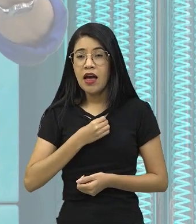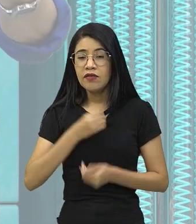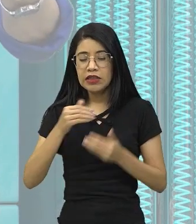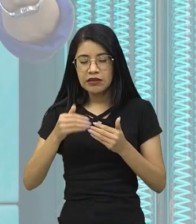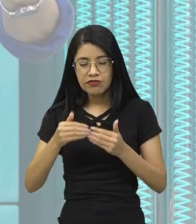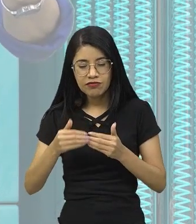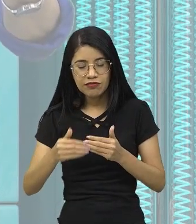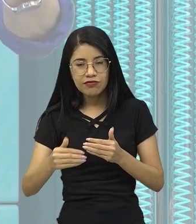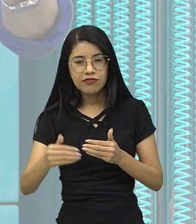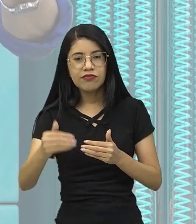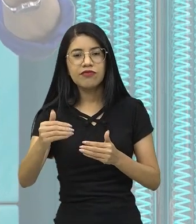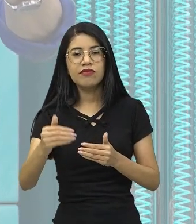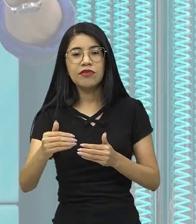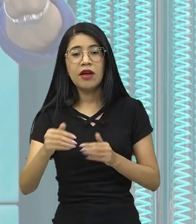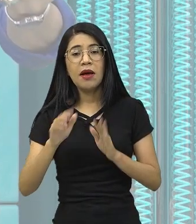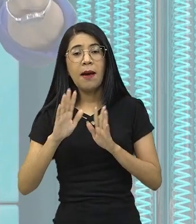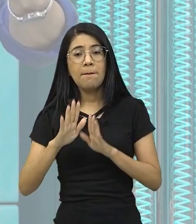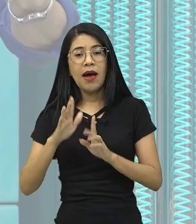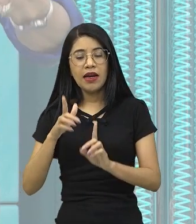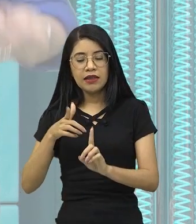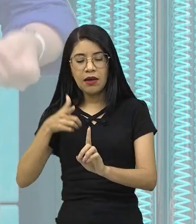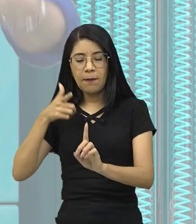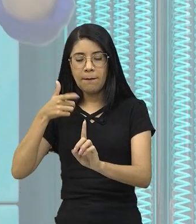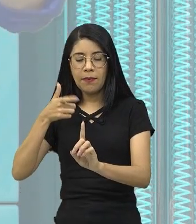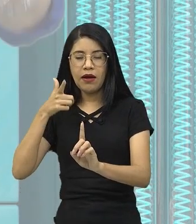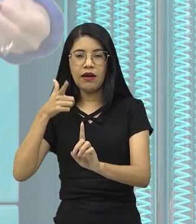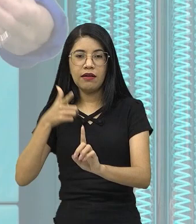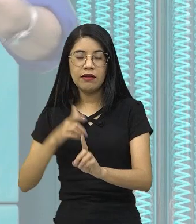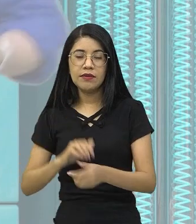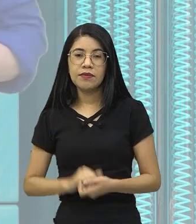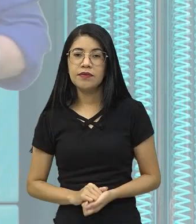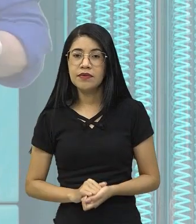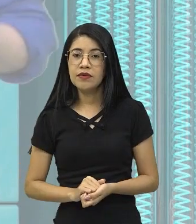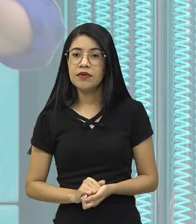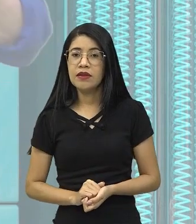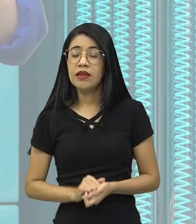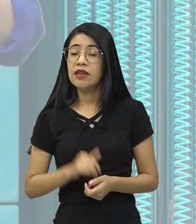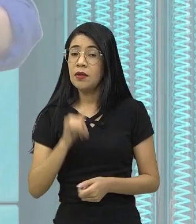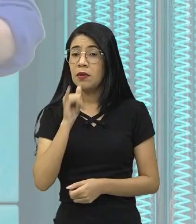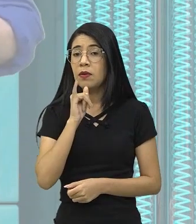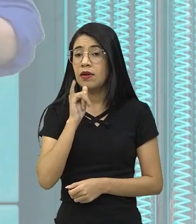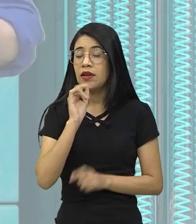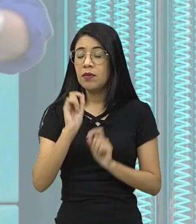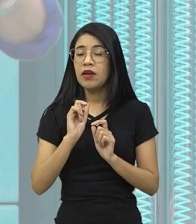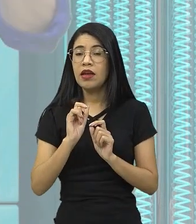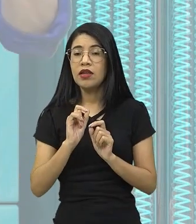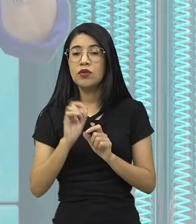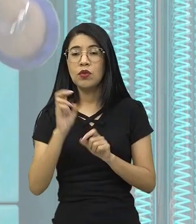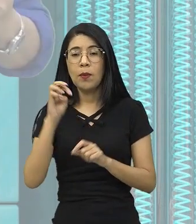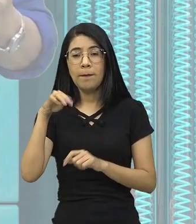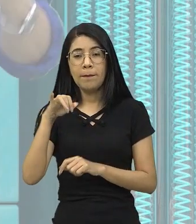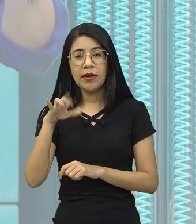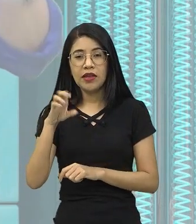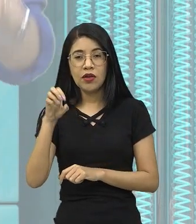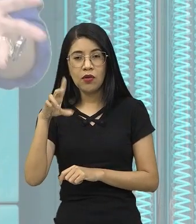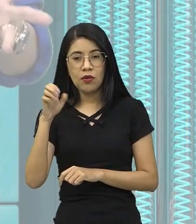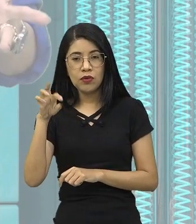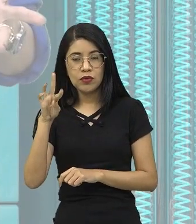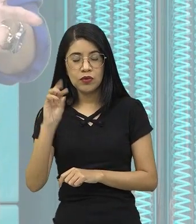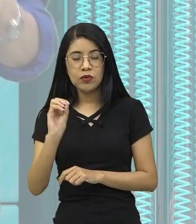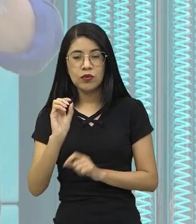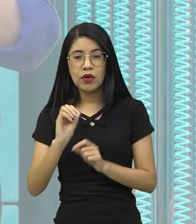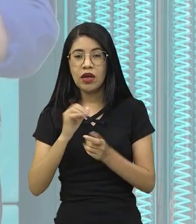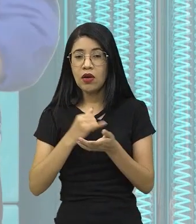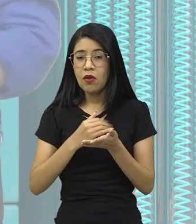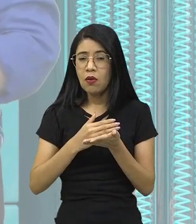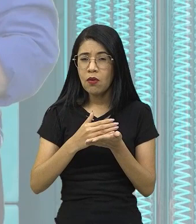frente, o tiro veio por trás. Isso aqui é o exemplo de um mini-conto, onde eu tenho aí a